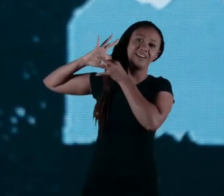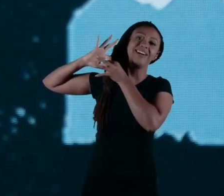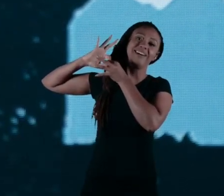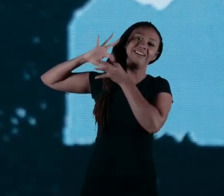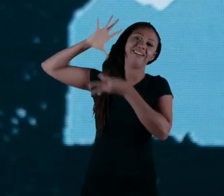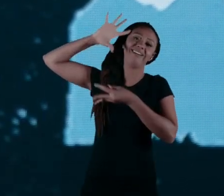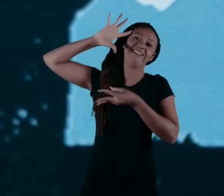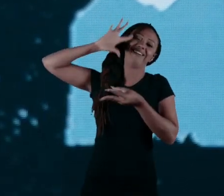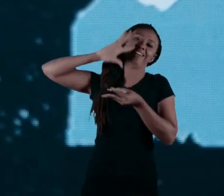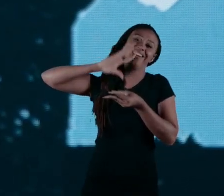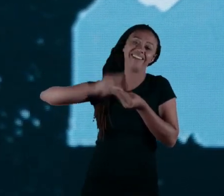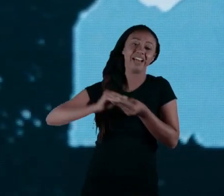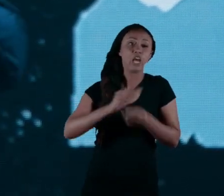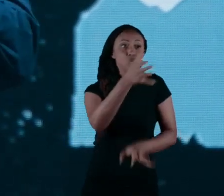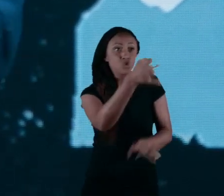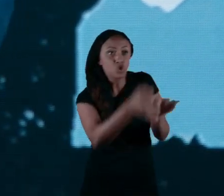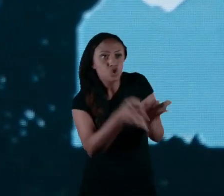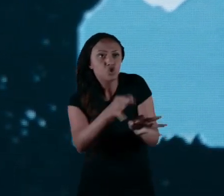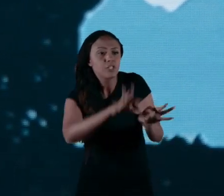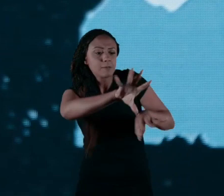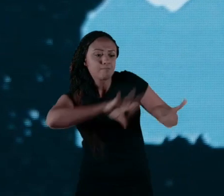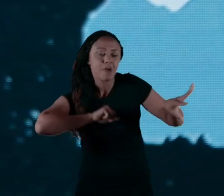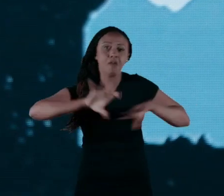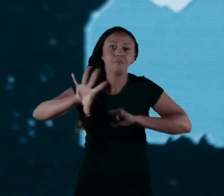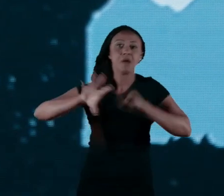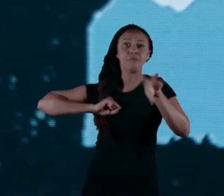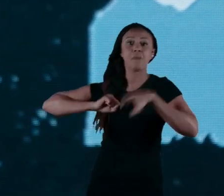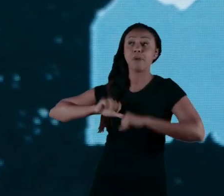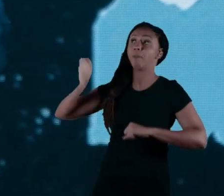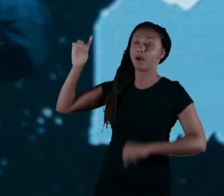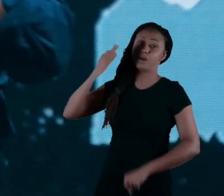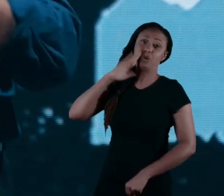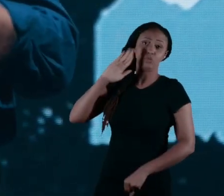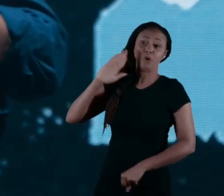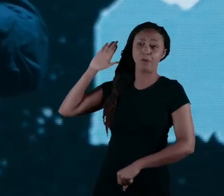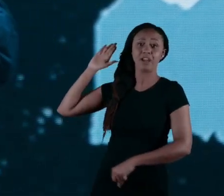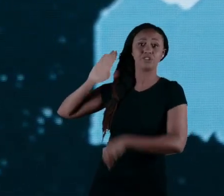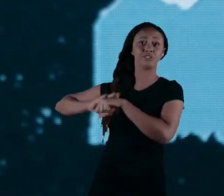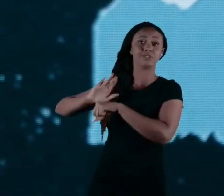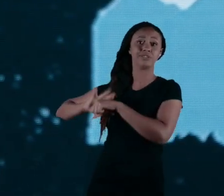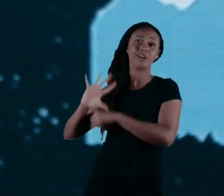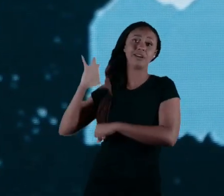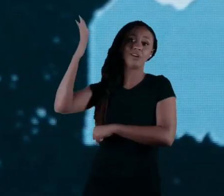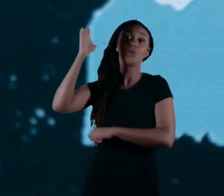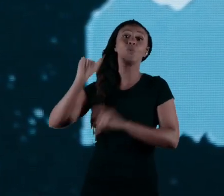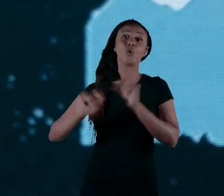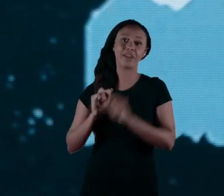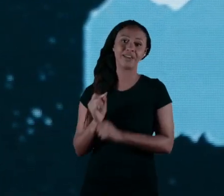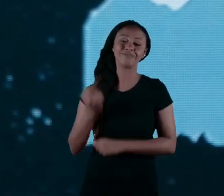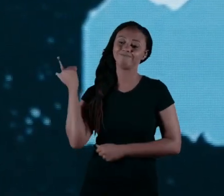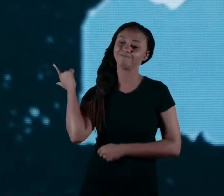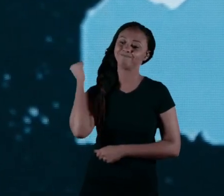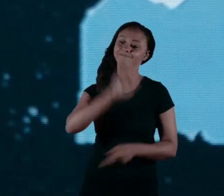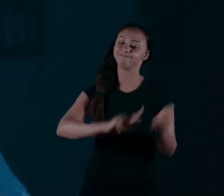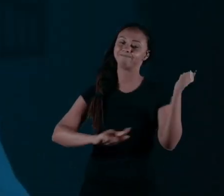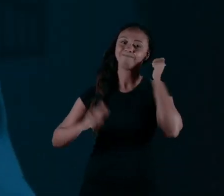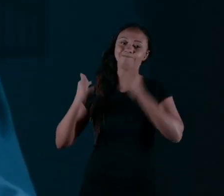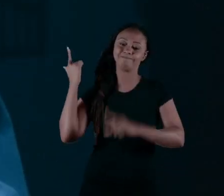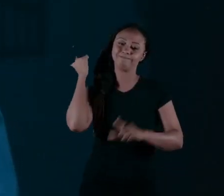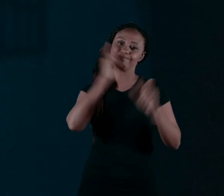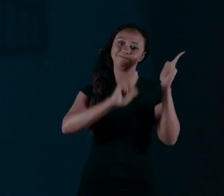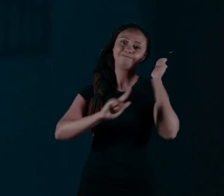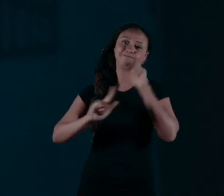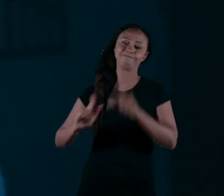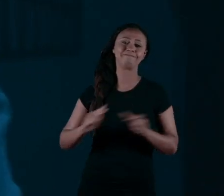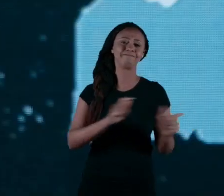mais você seguir a justiça, a promessa de Deus é: você vai herdar herança, inclusive a